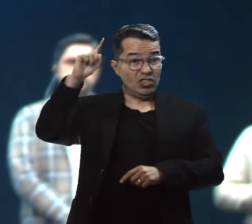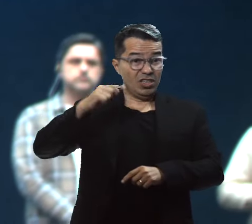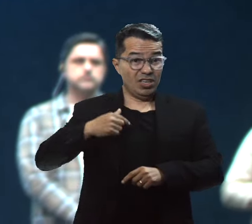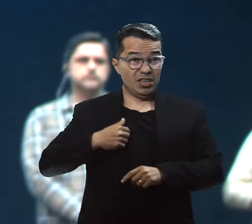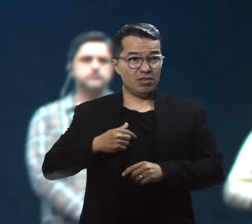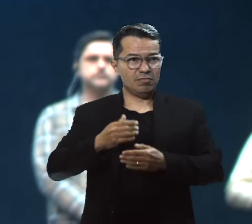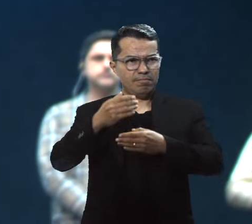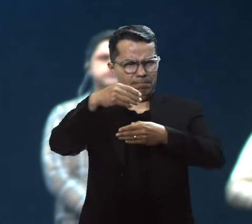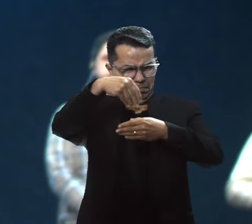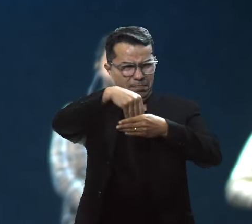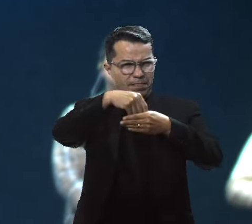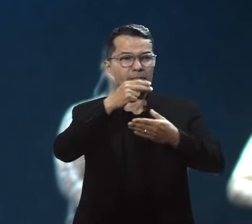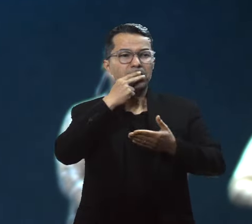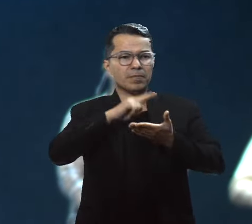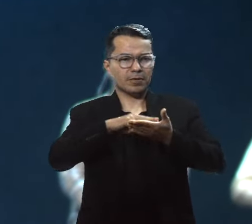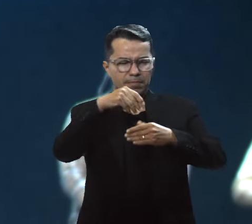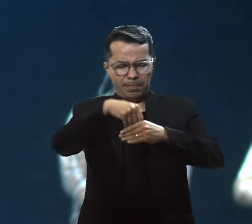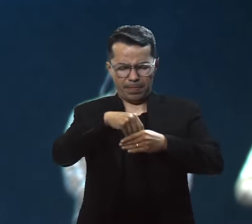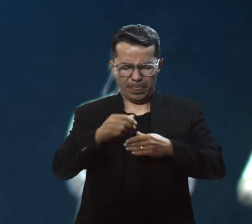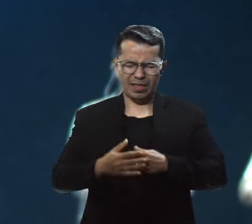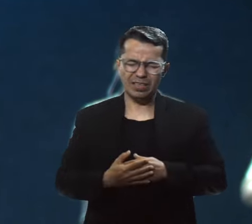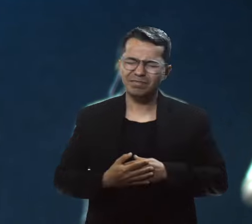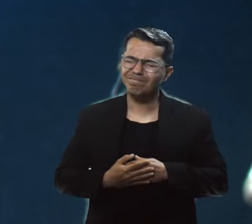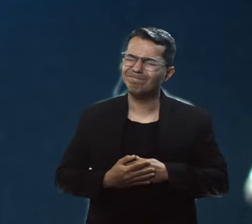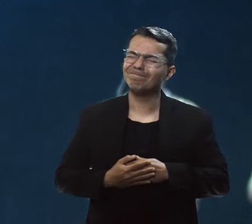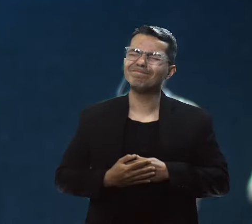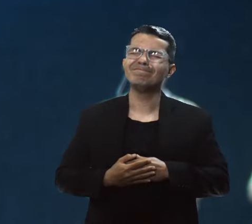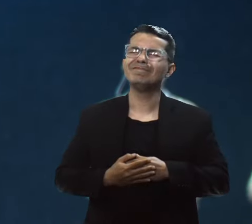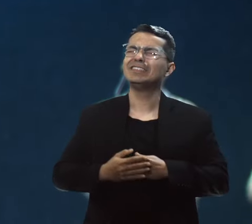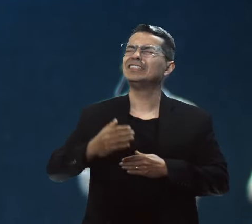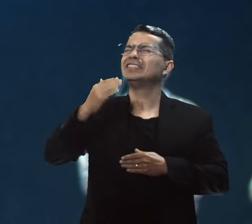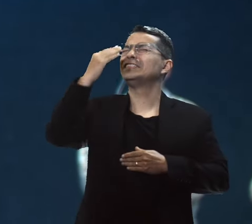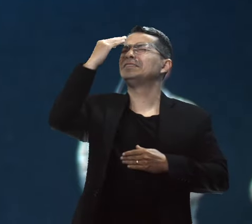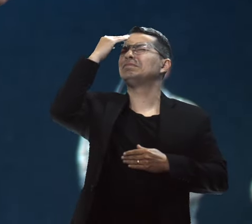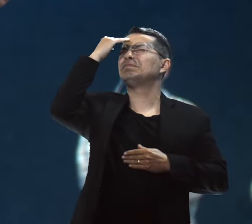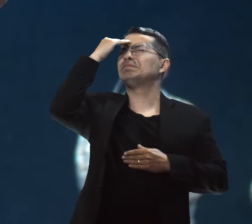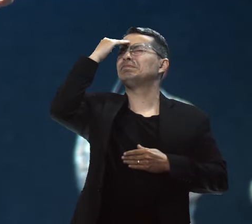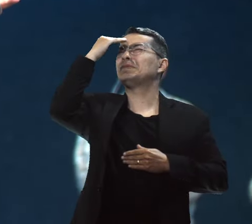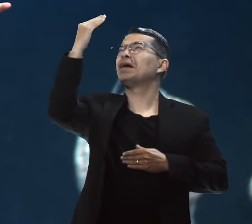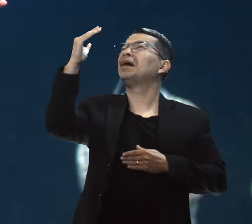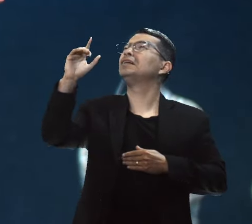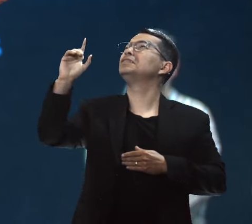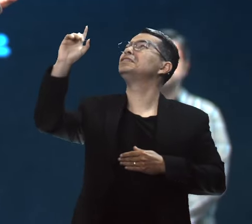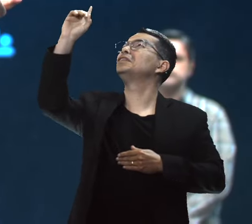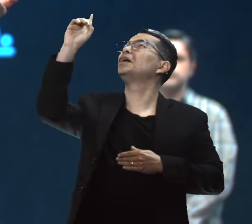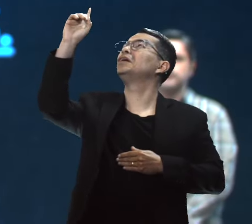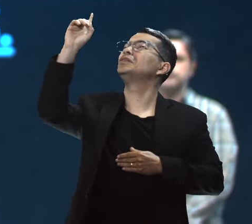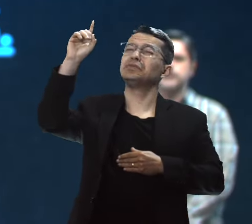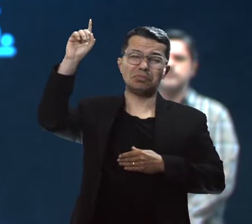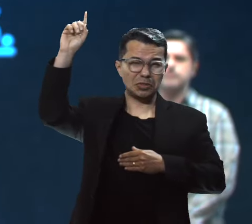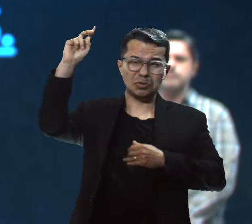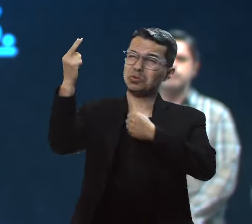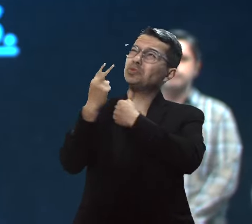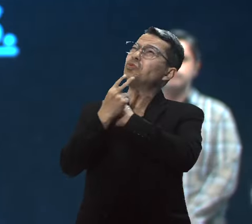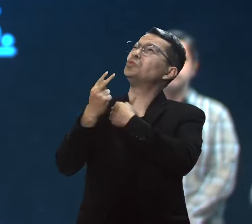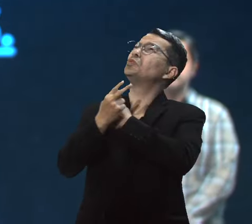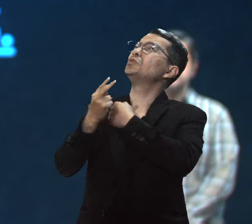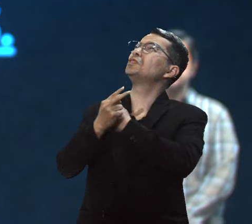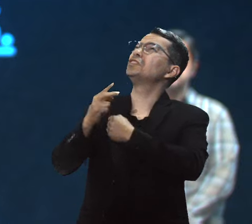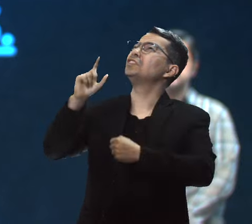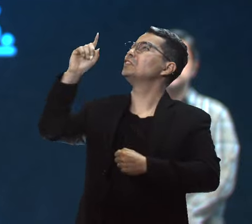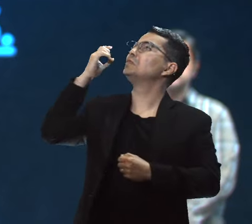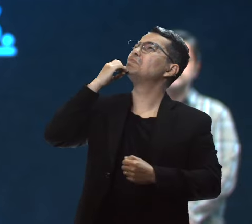aquele envelope na garagem, eu lembro que eu orava e falava assim: Deus, o meu pé de meia voltou, o Senhor é bom demais. Ei, quem quer ter